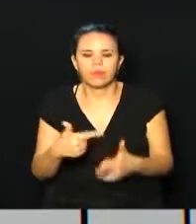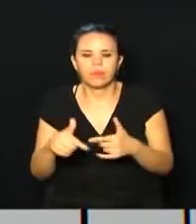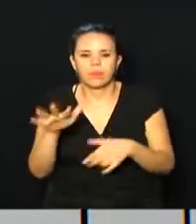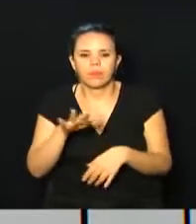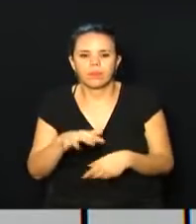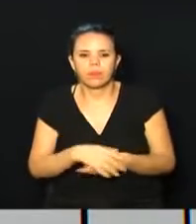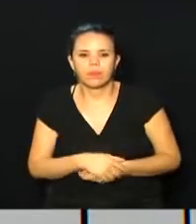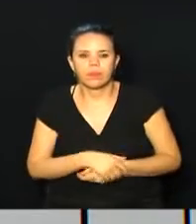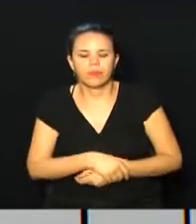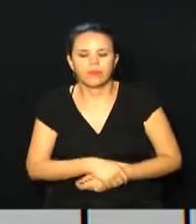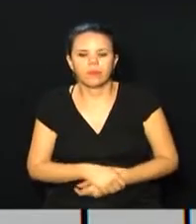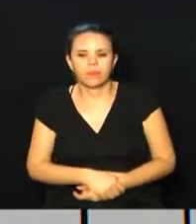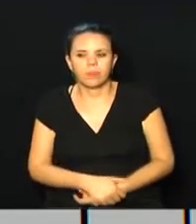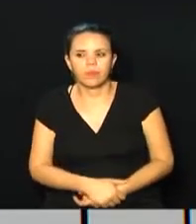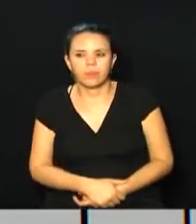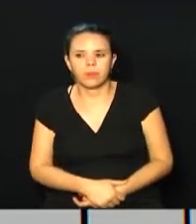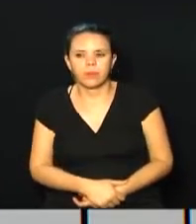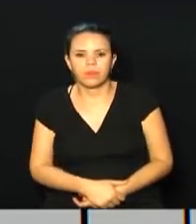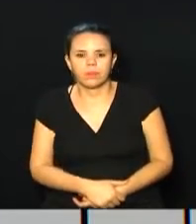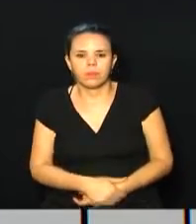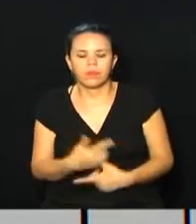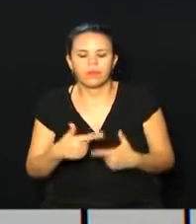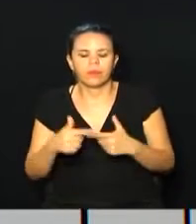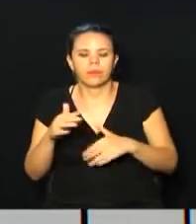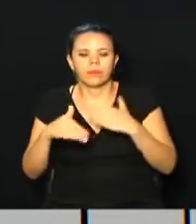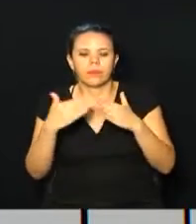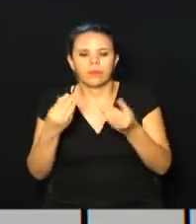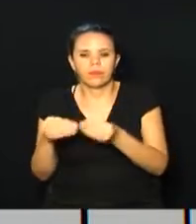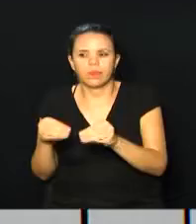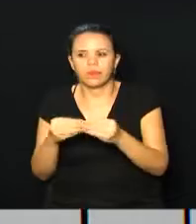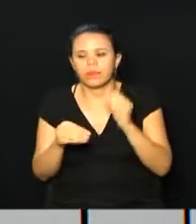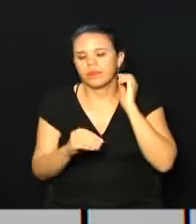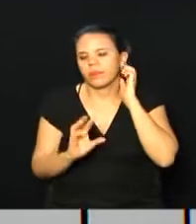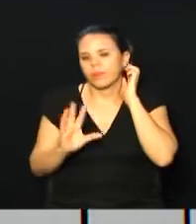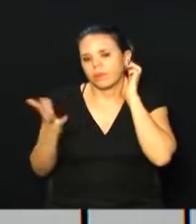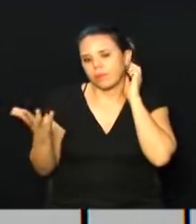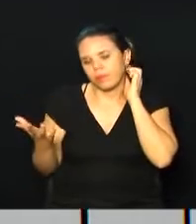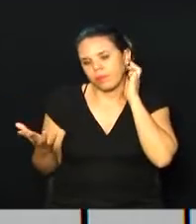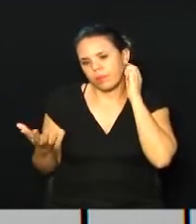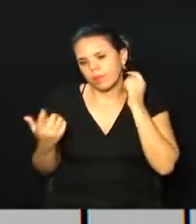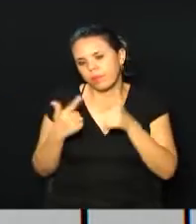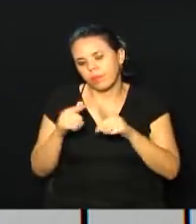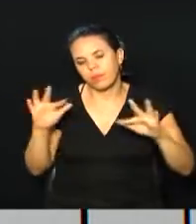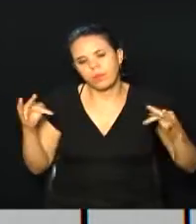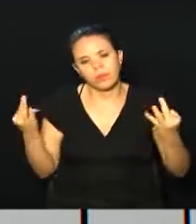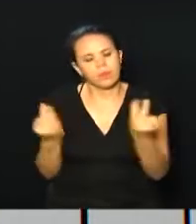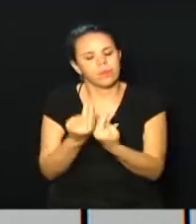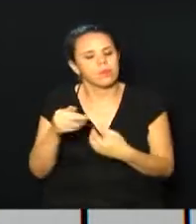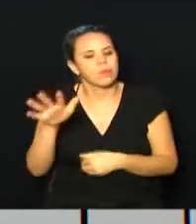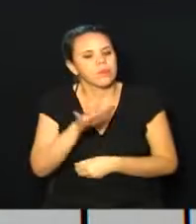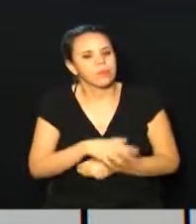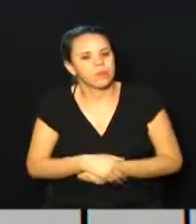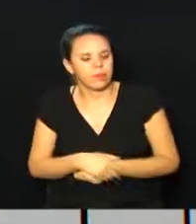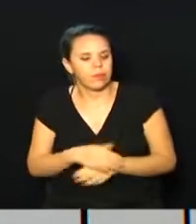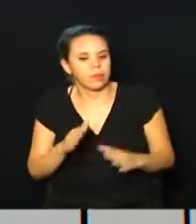pontos. Além dos problemas e prejuízos que podem ocasionar as famílias que moram ou comerciantes